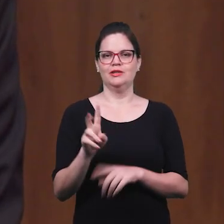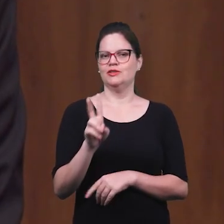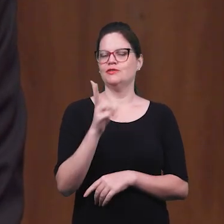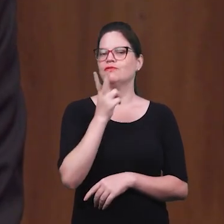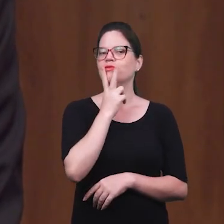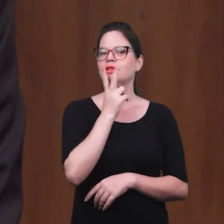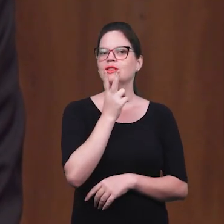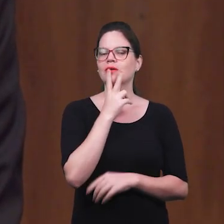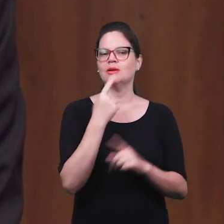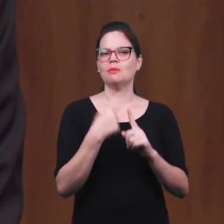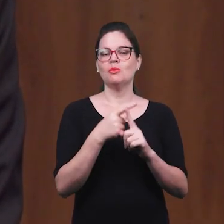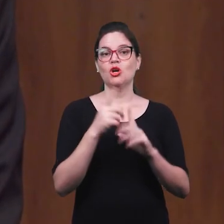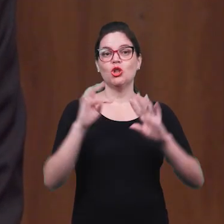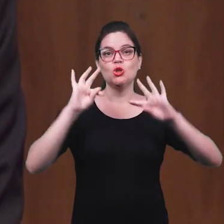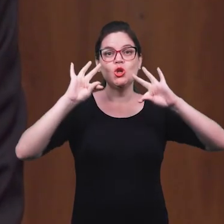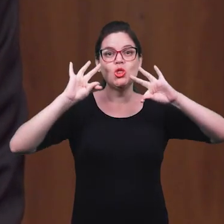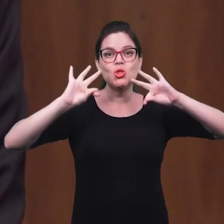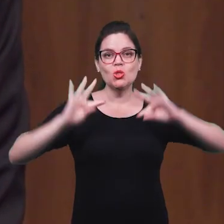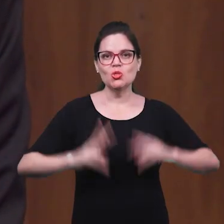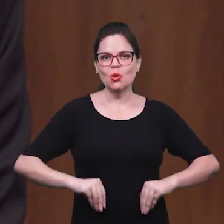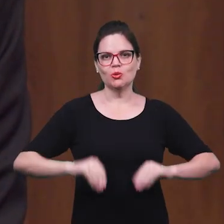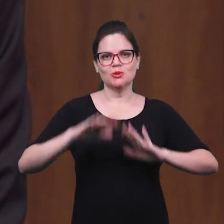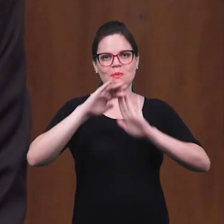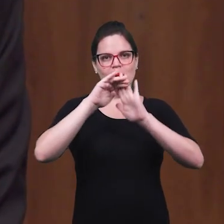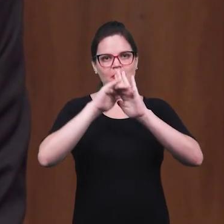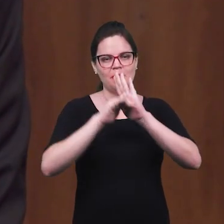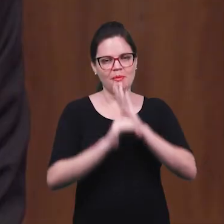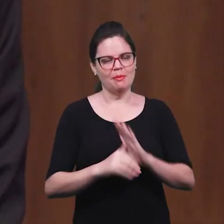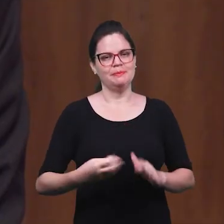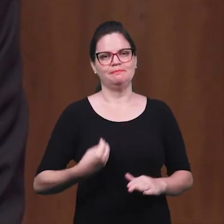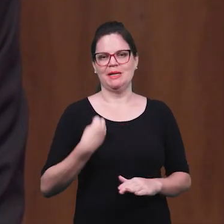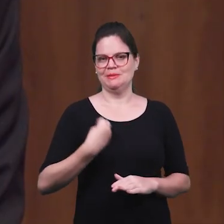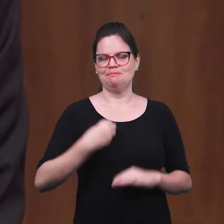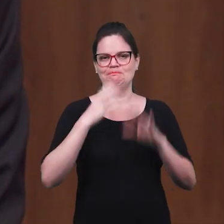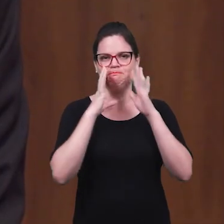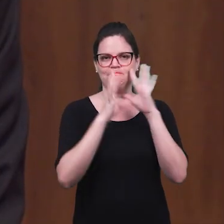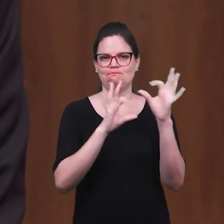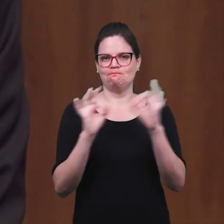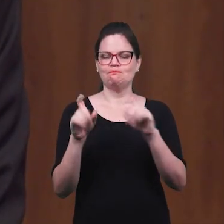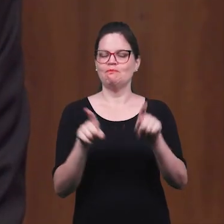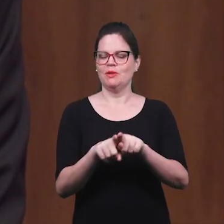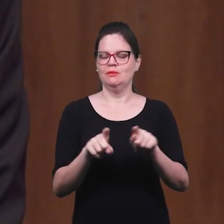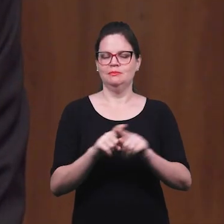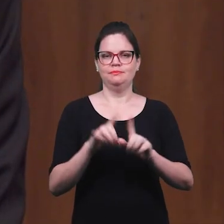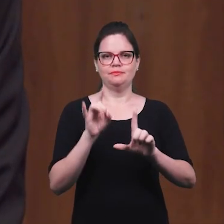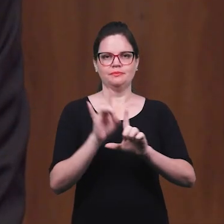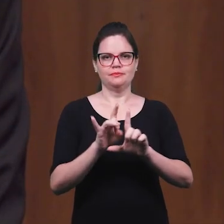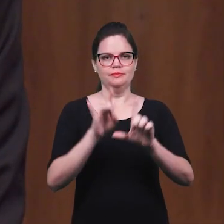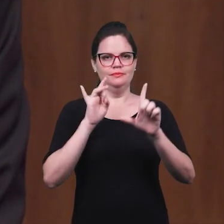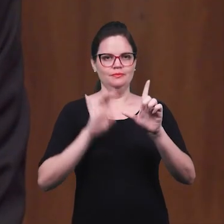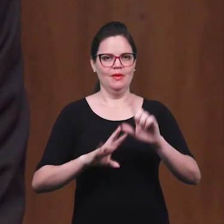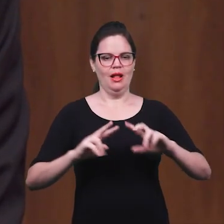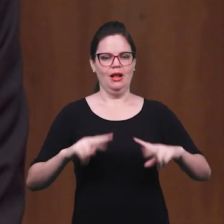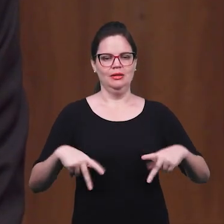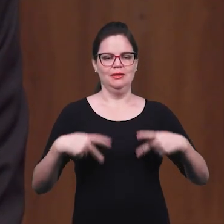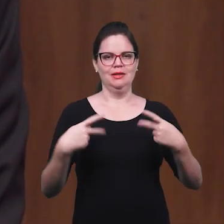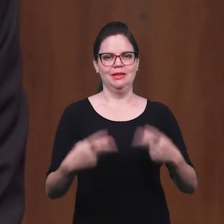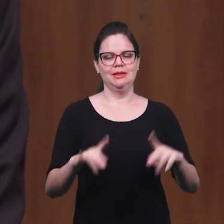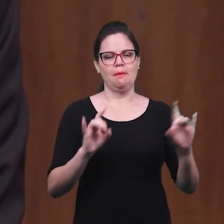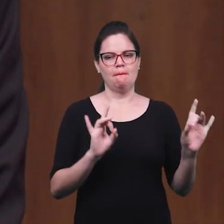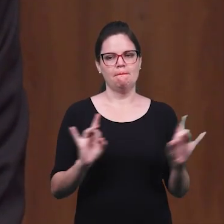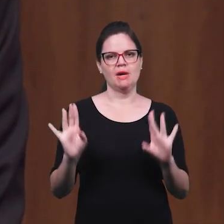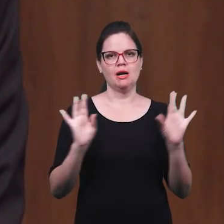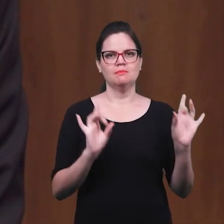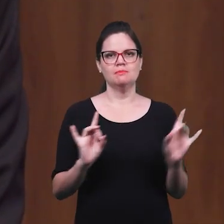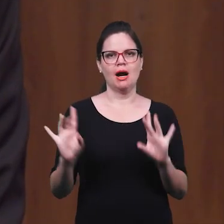programas tem estado conosco, tem participado e tem enviado a muitas famílias que ela entende que